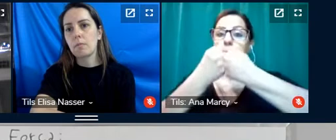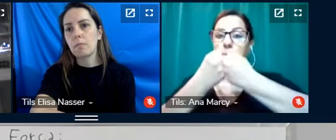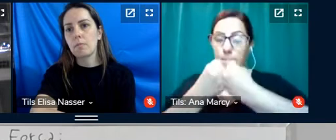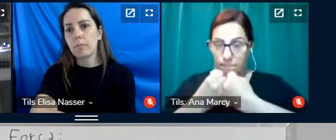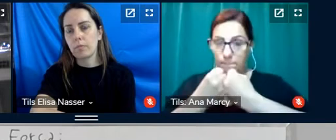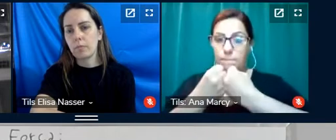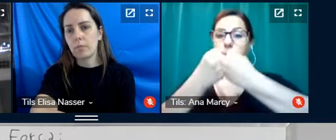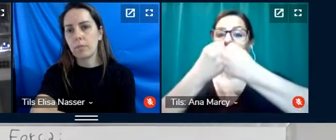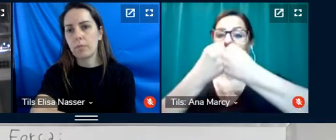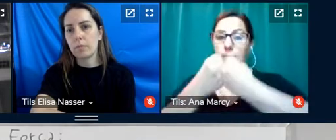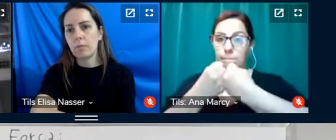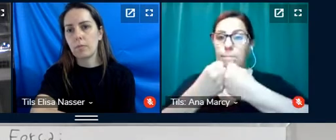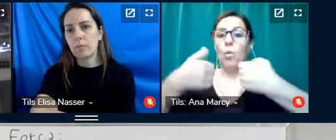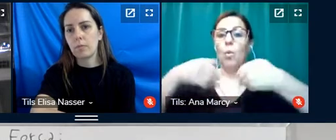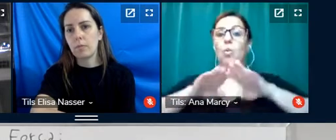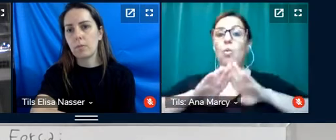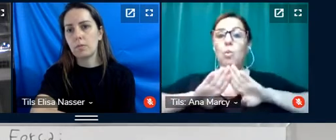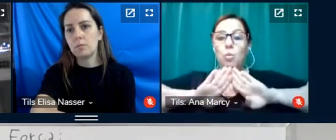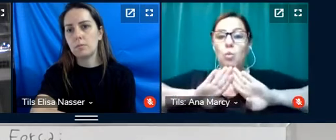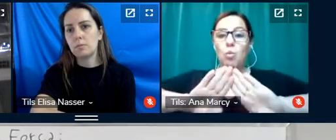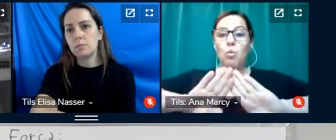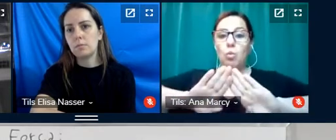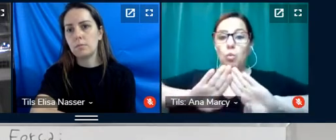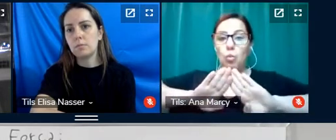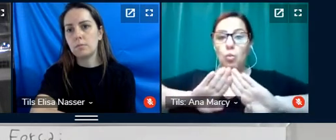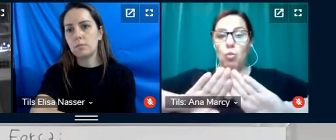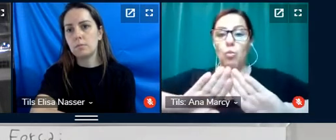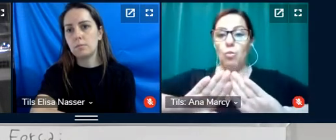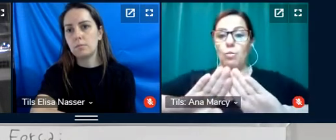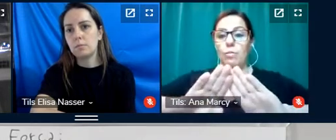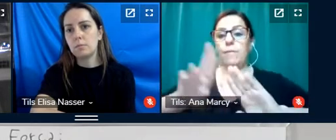uma força de 50 kgf.